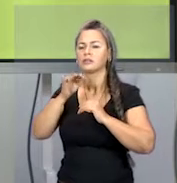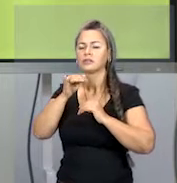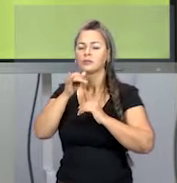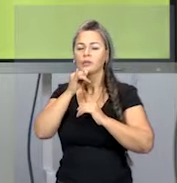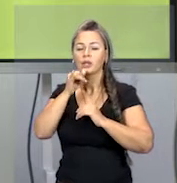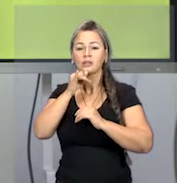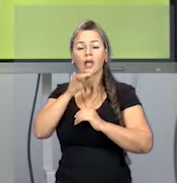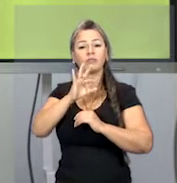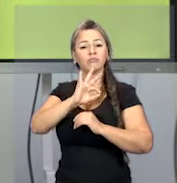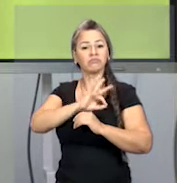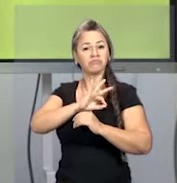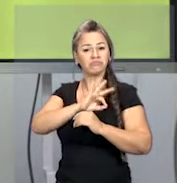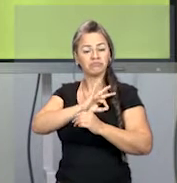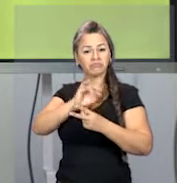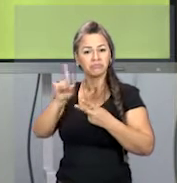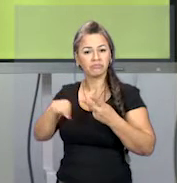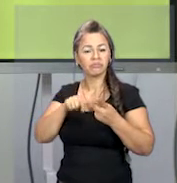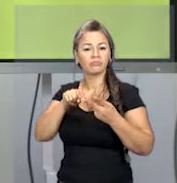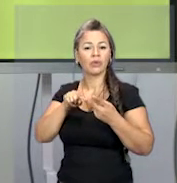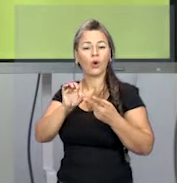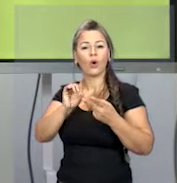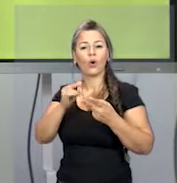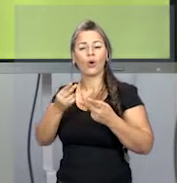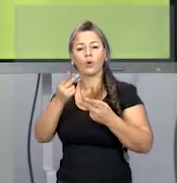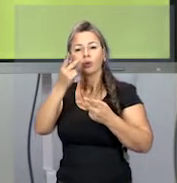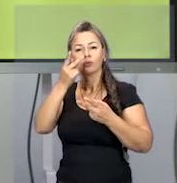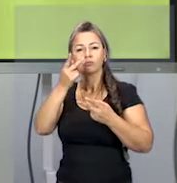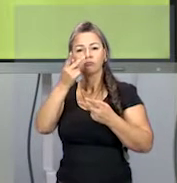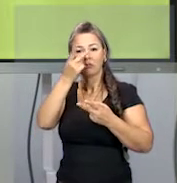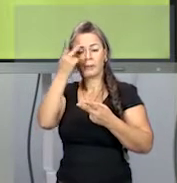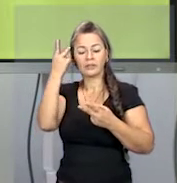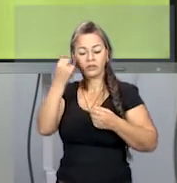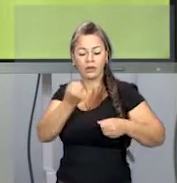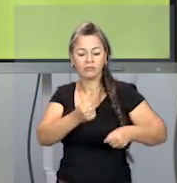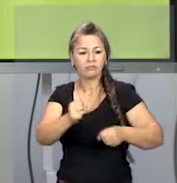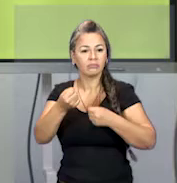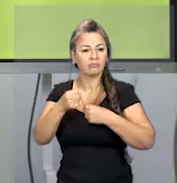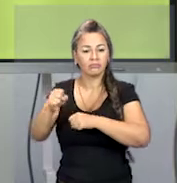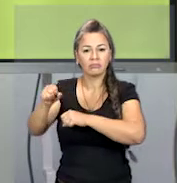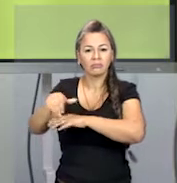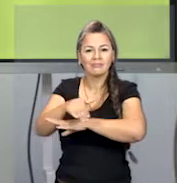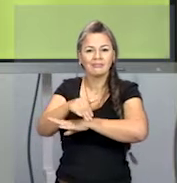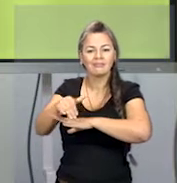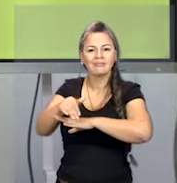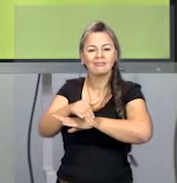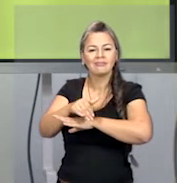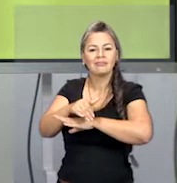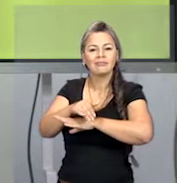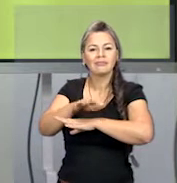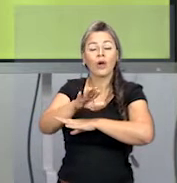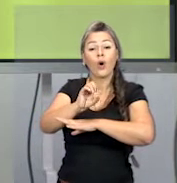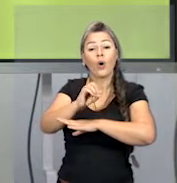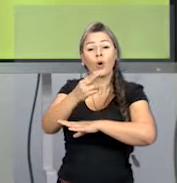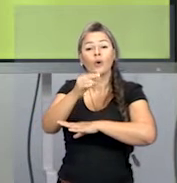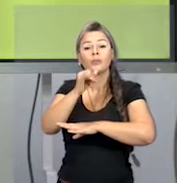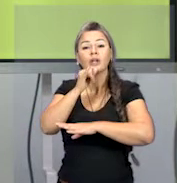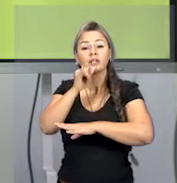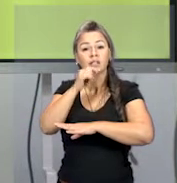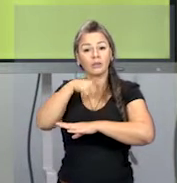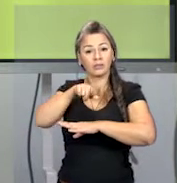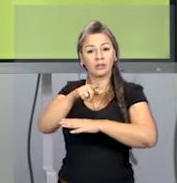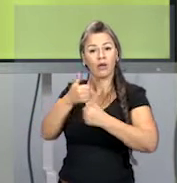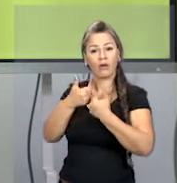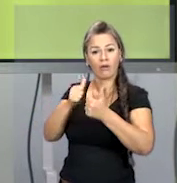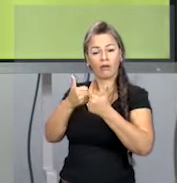trânsito, pode ser alguém que zela pela limpeza daquele lugar. Mas se eu preciso de uma condução, eu vou ter contato com o